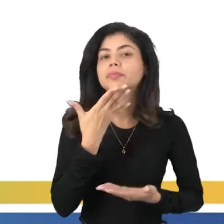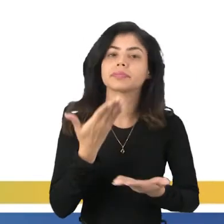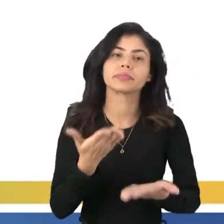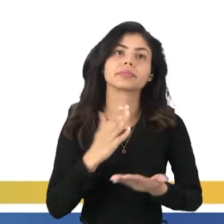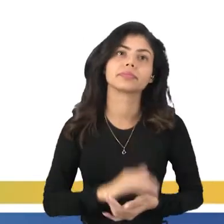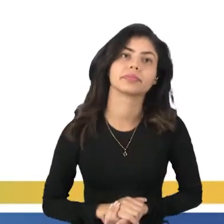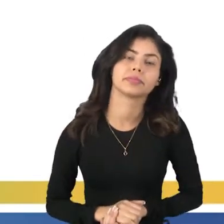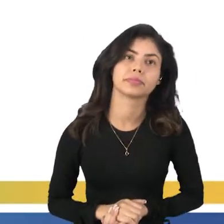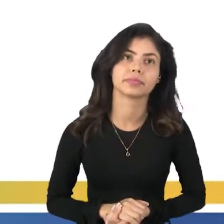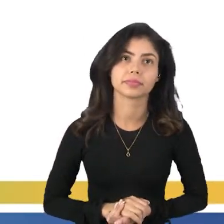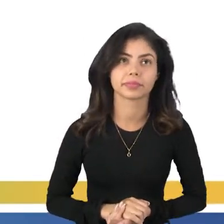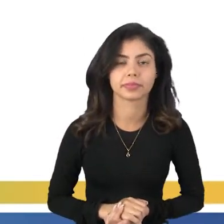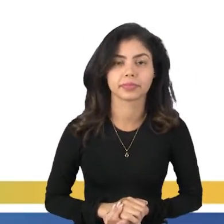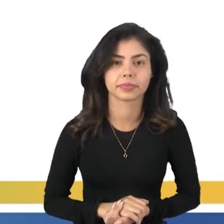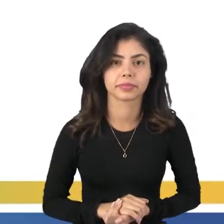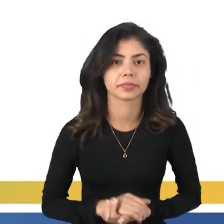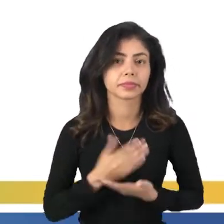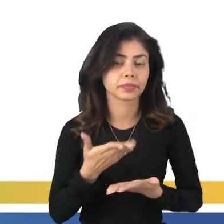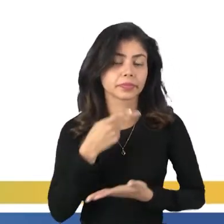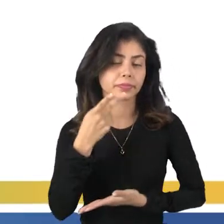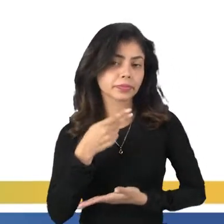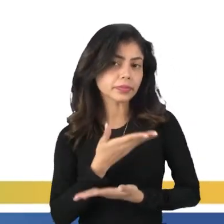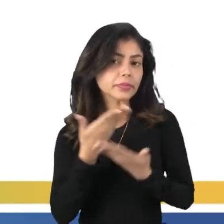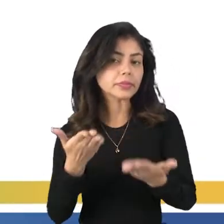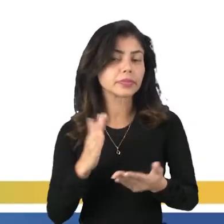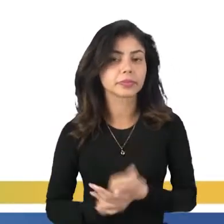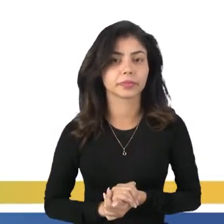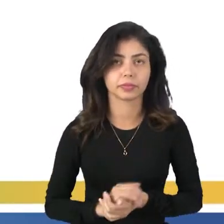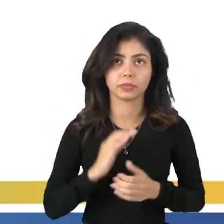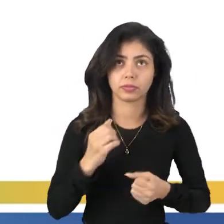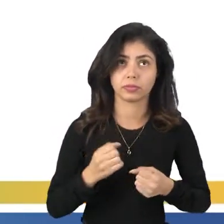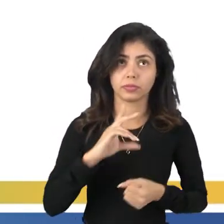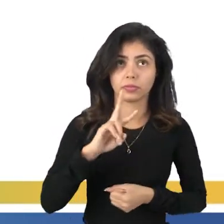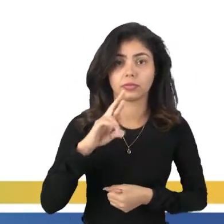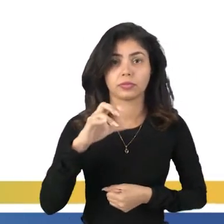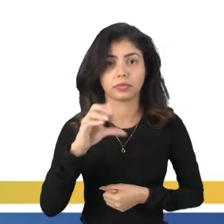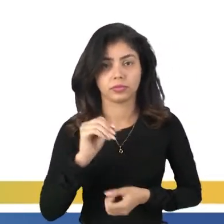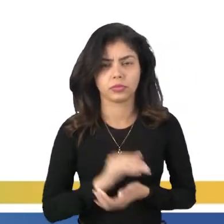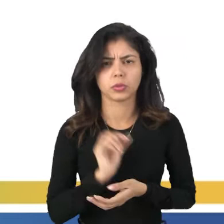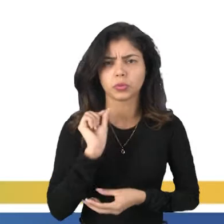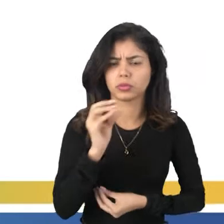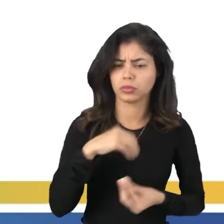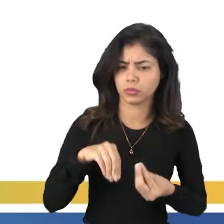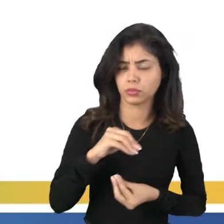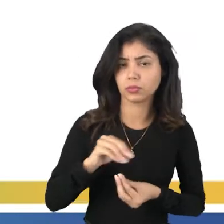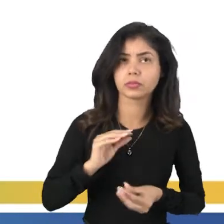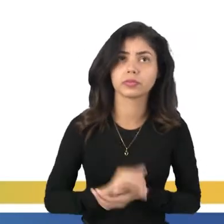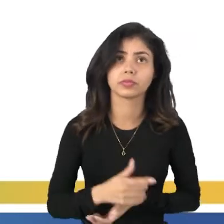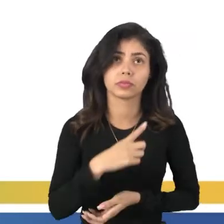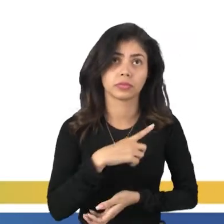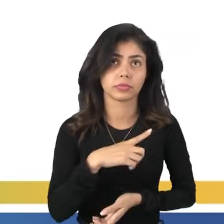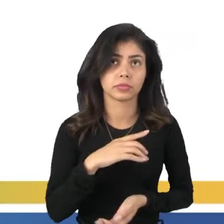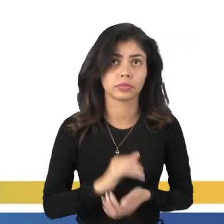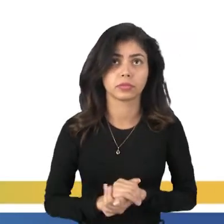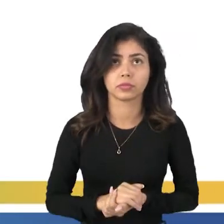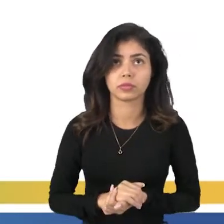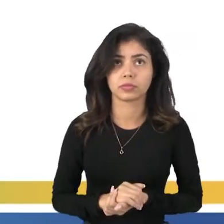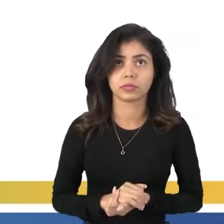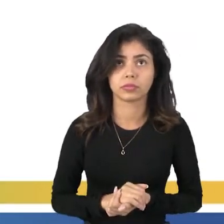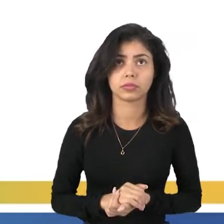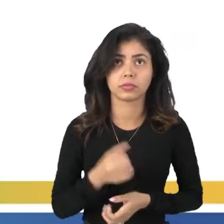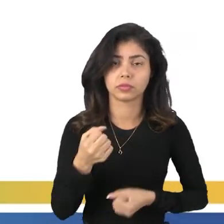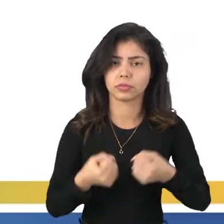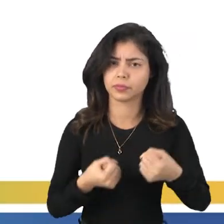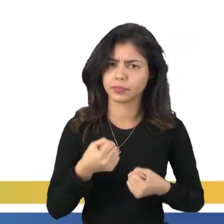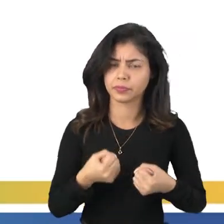bem nós estamos falando aqui nessa situação de Carlos O que que tá envolvendo o Carlos que ele tem uma coleção